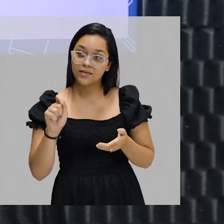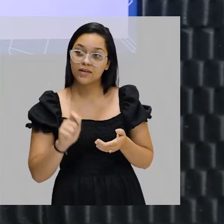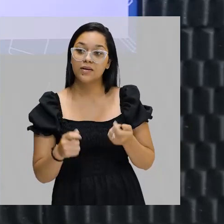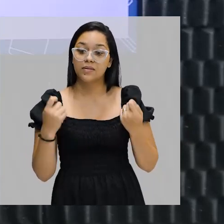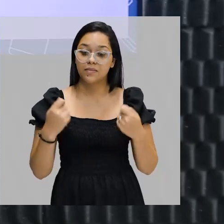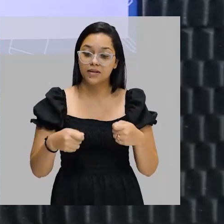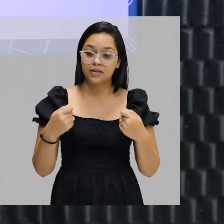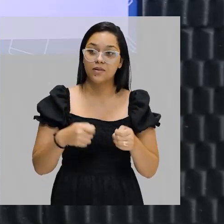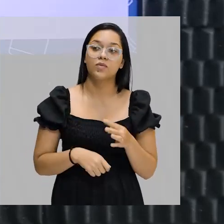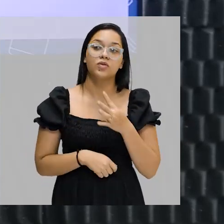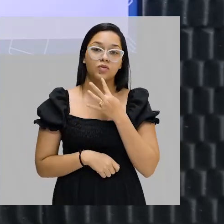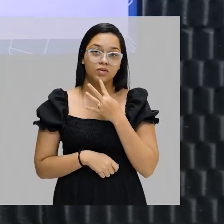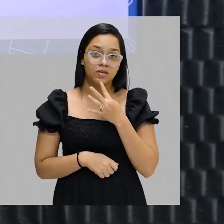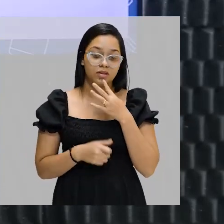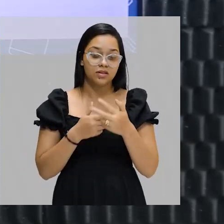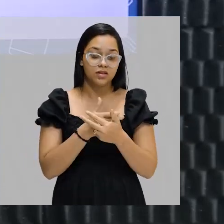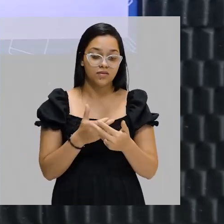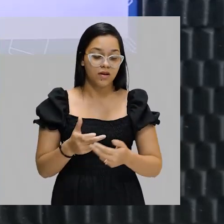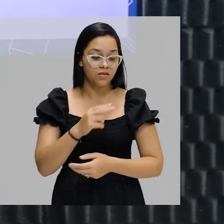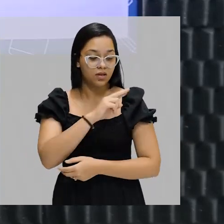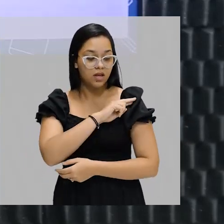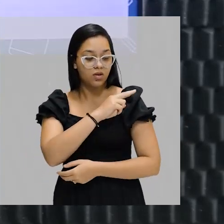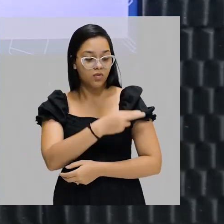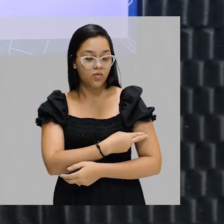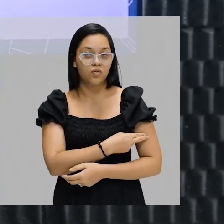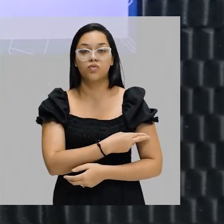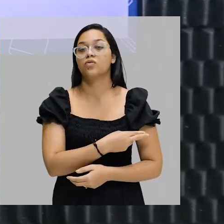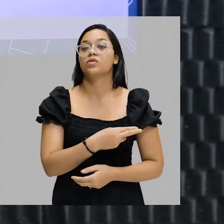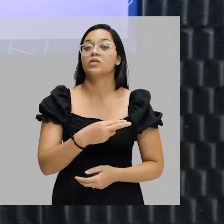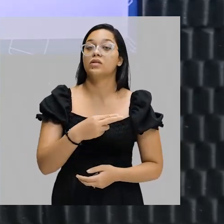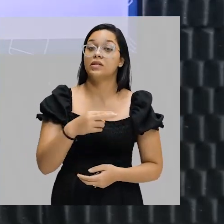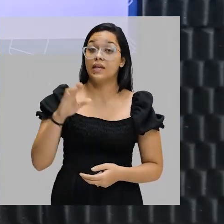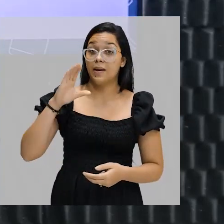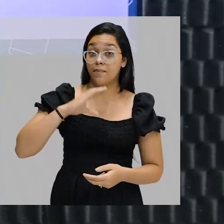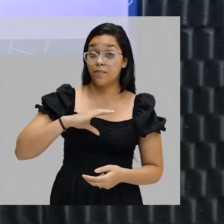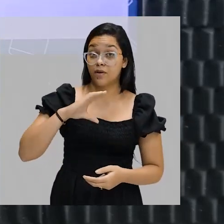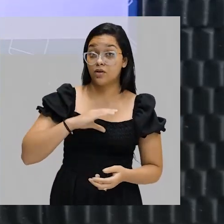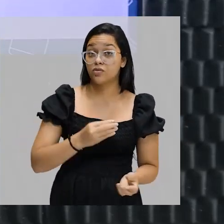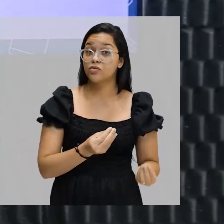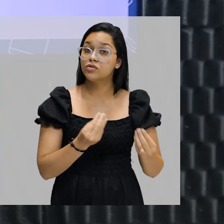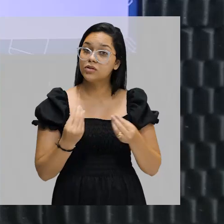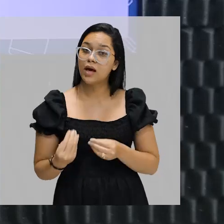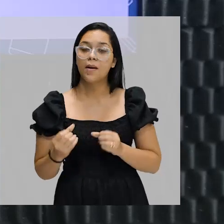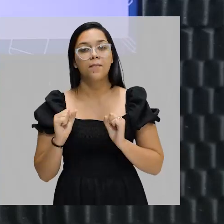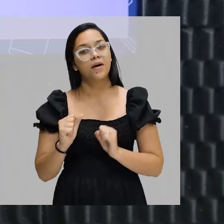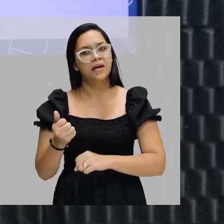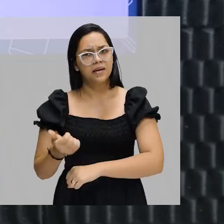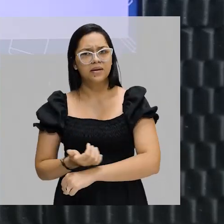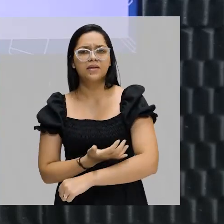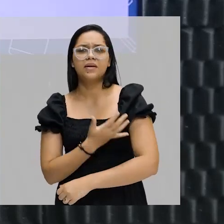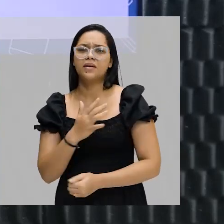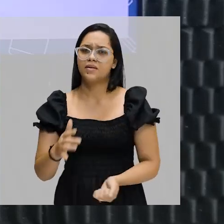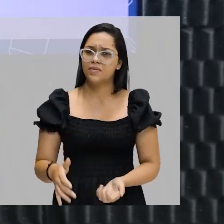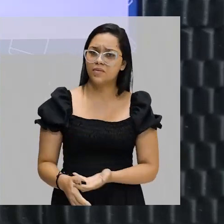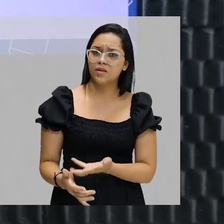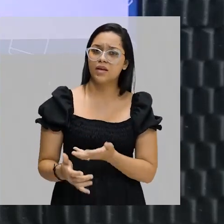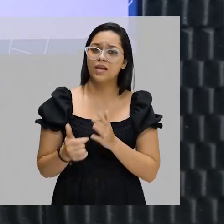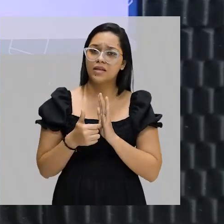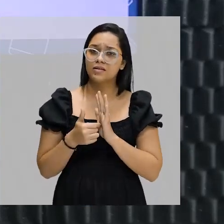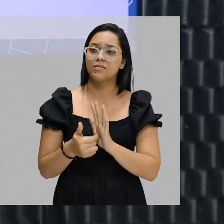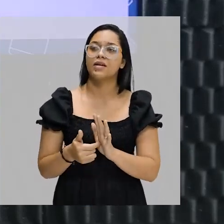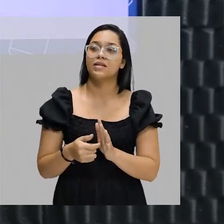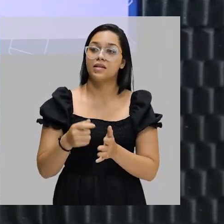precisamos conhecer esses recursos que a língua nos dá para que as nossas emoções fiquem também expressas